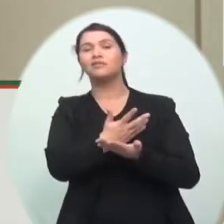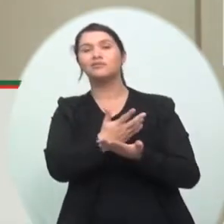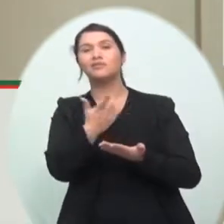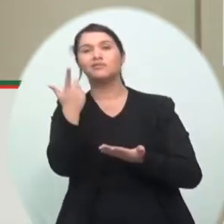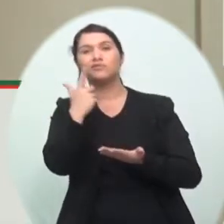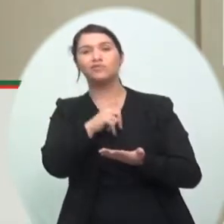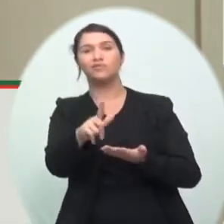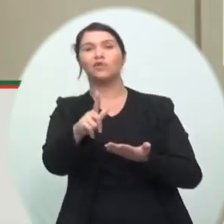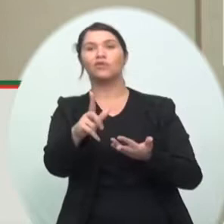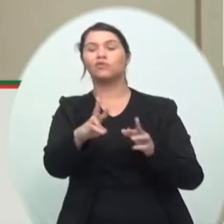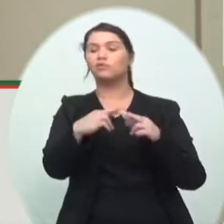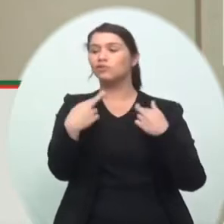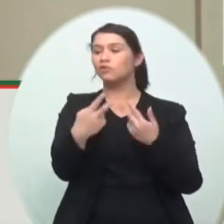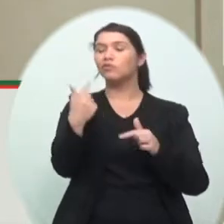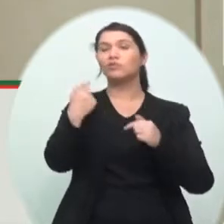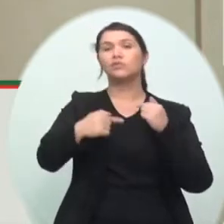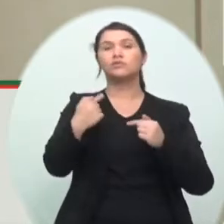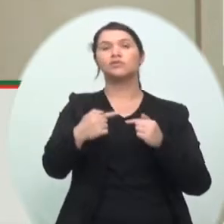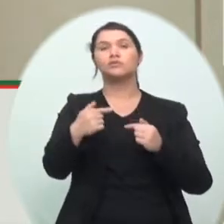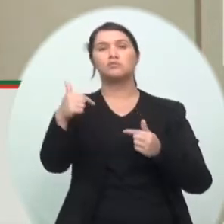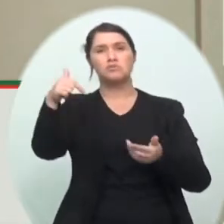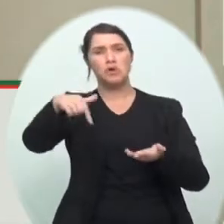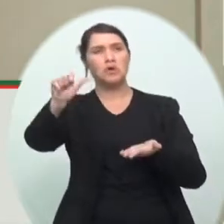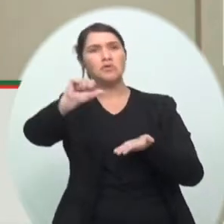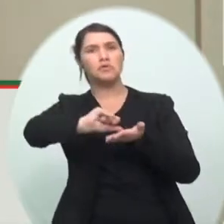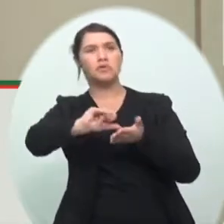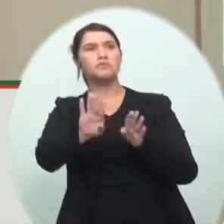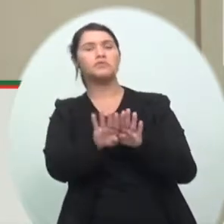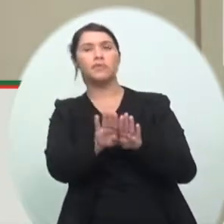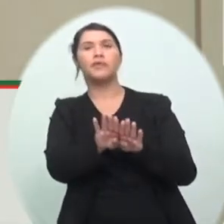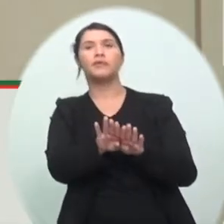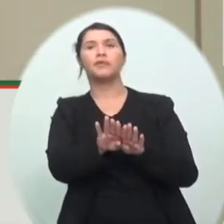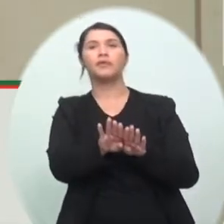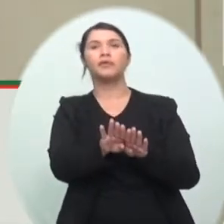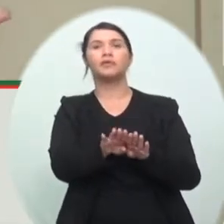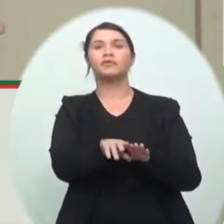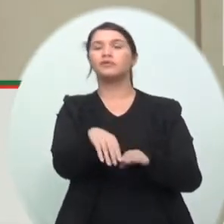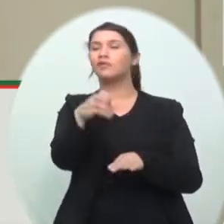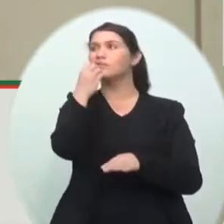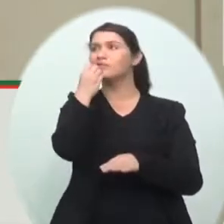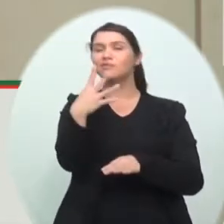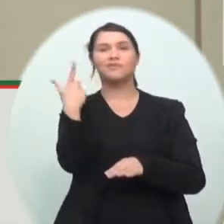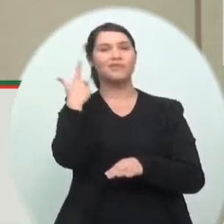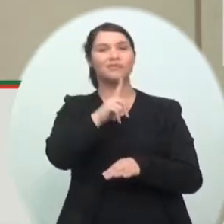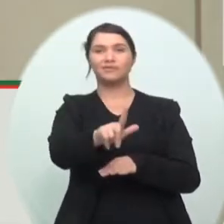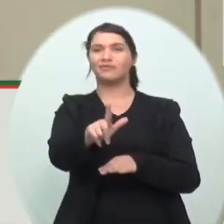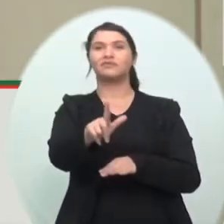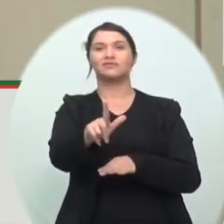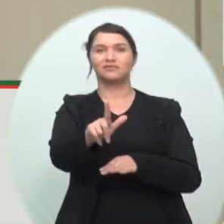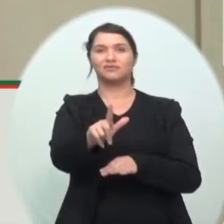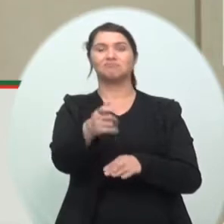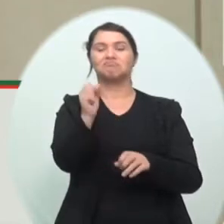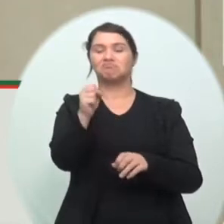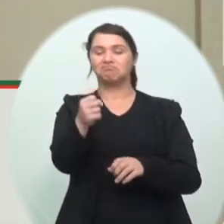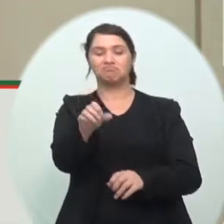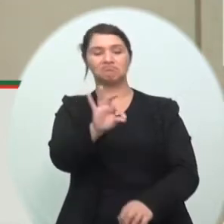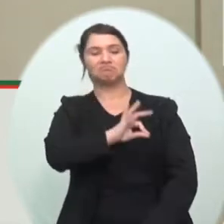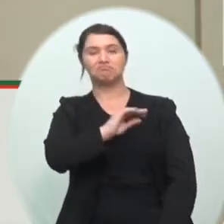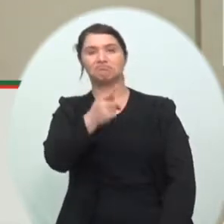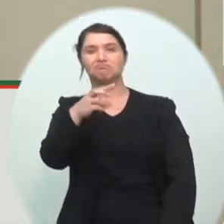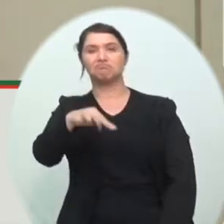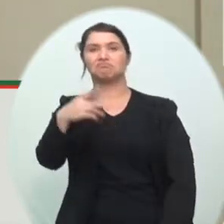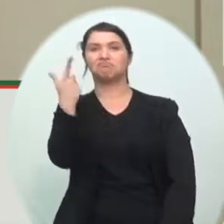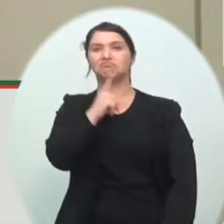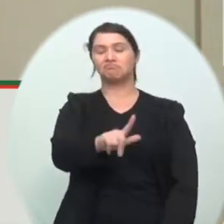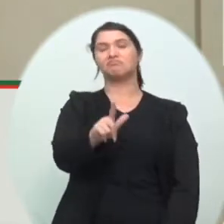inúmeras comunidades, inclusive aqui no centro, onde eu era o presidente. Essa é uma conquista indireta dessa corporação ao